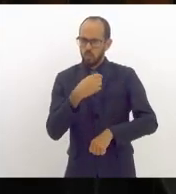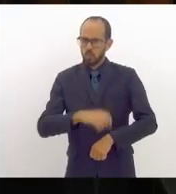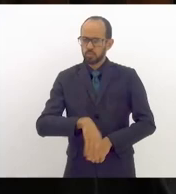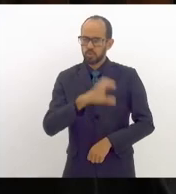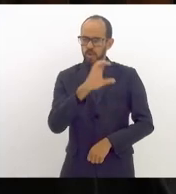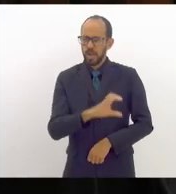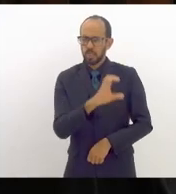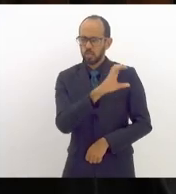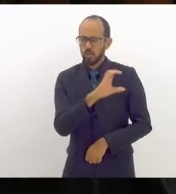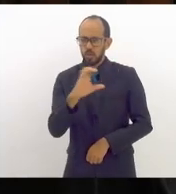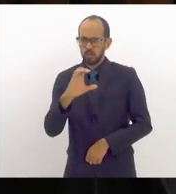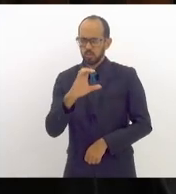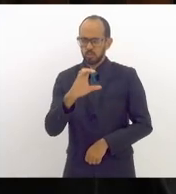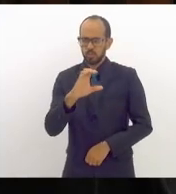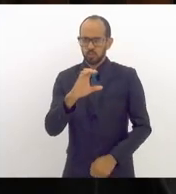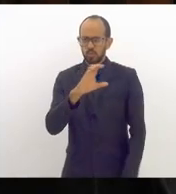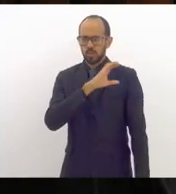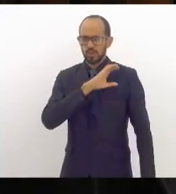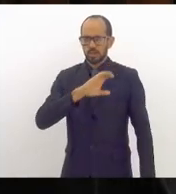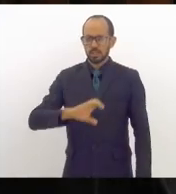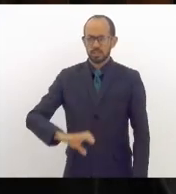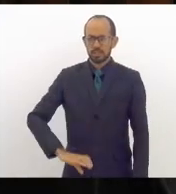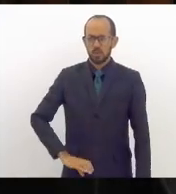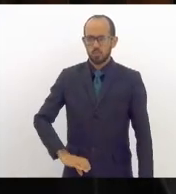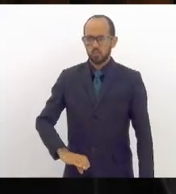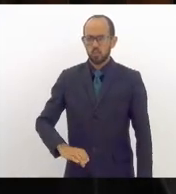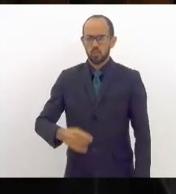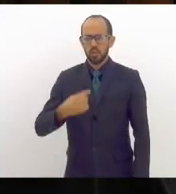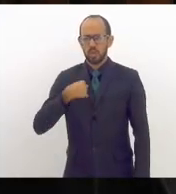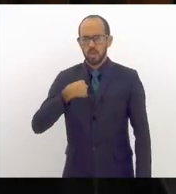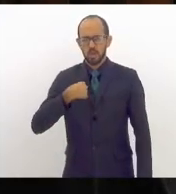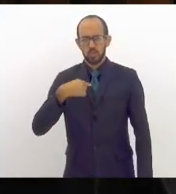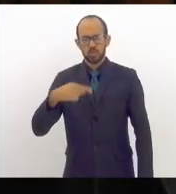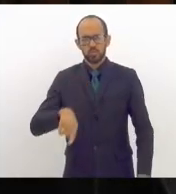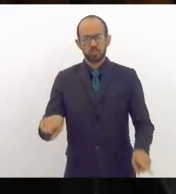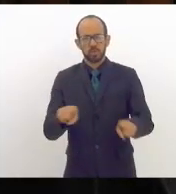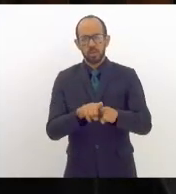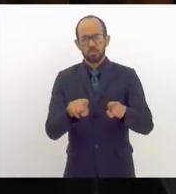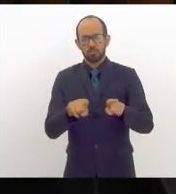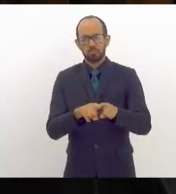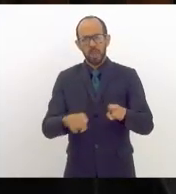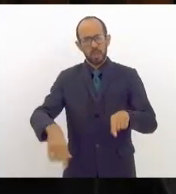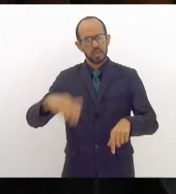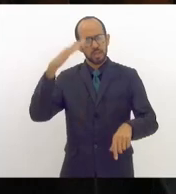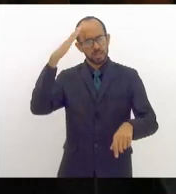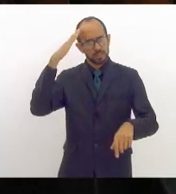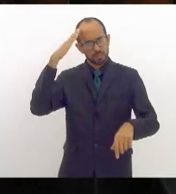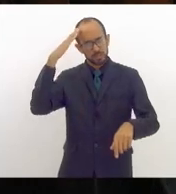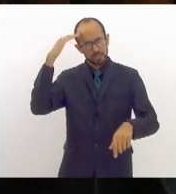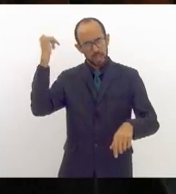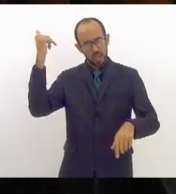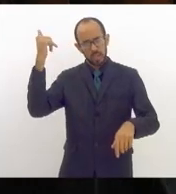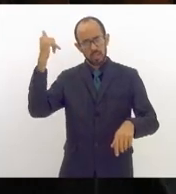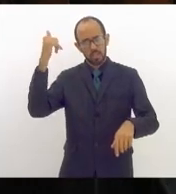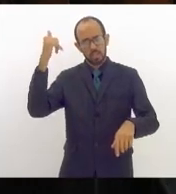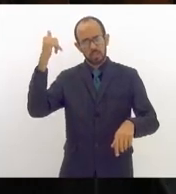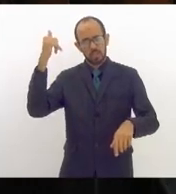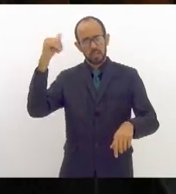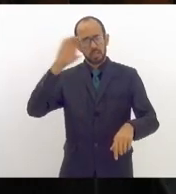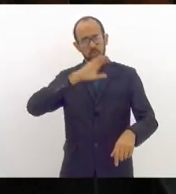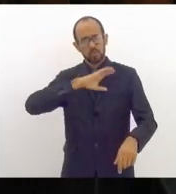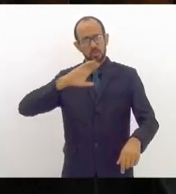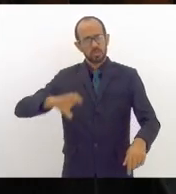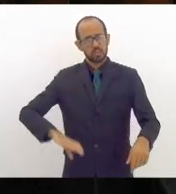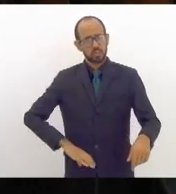enquanto Cristão enquanto sabedor que o cristianismo chegou ao século